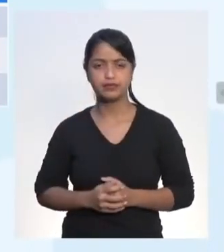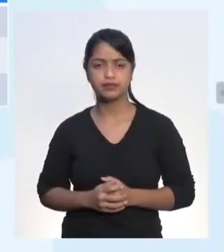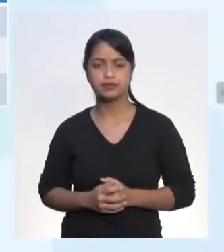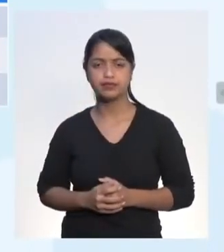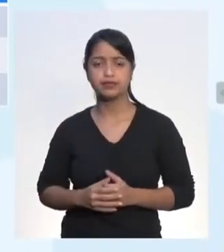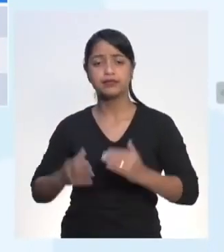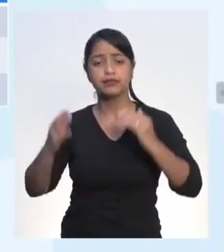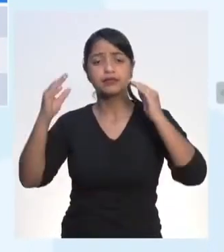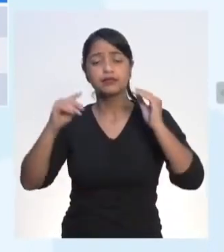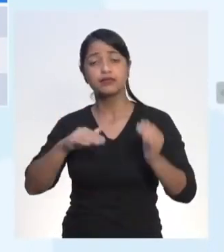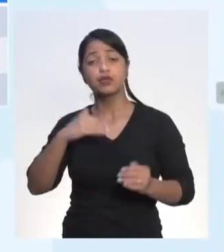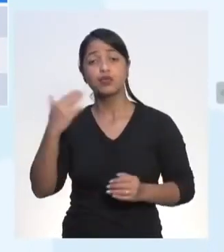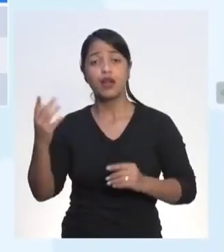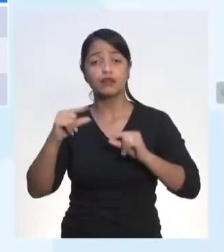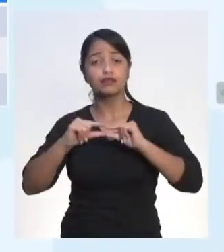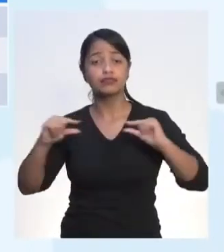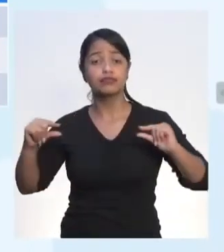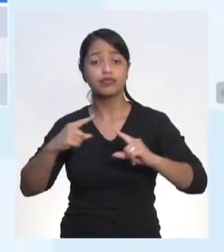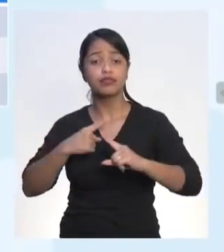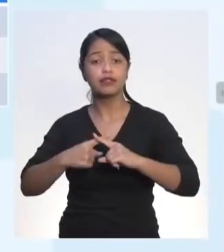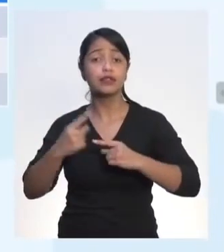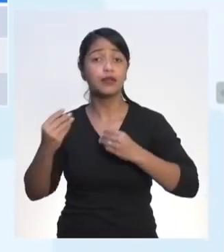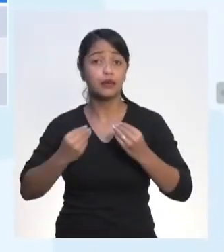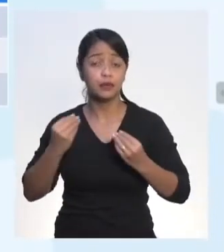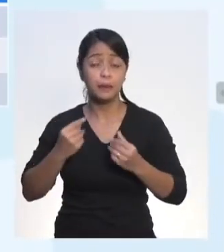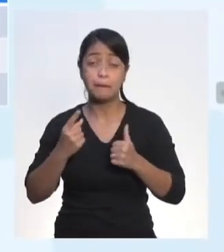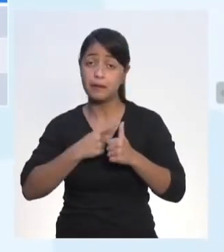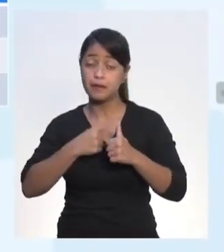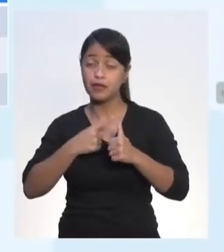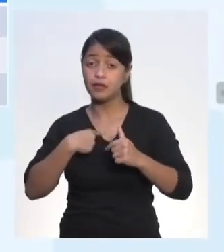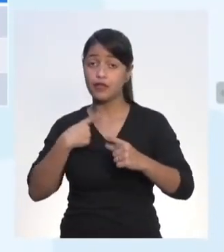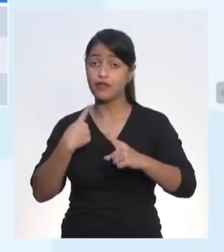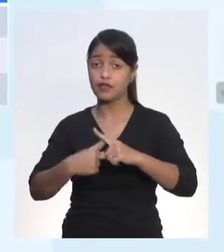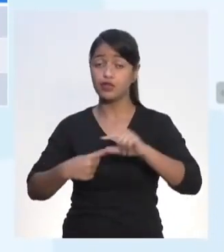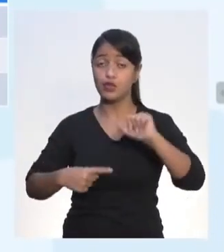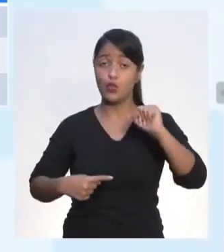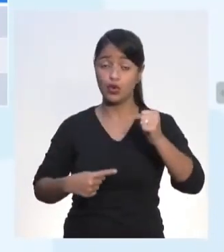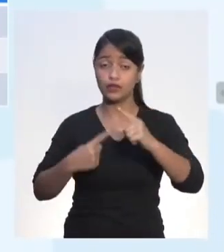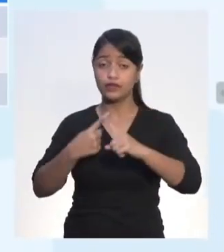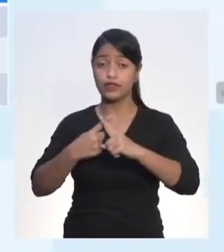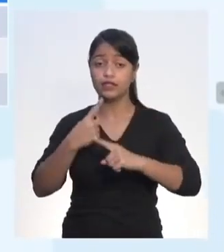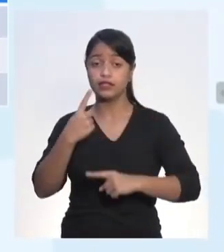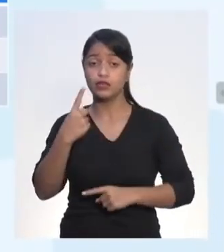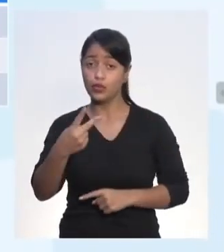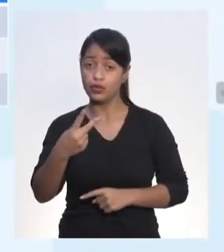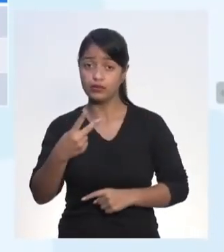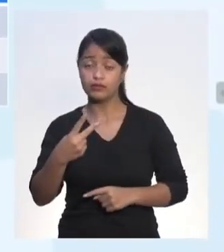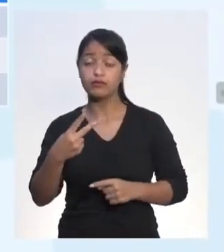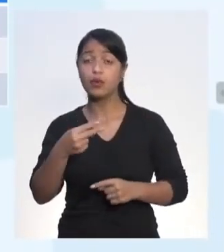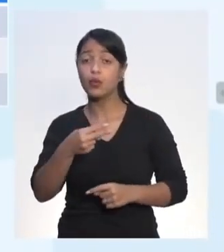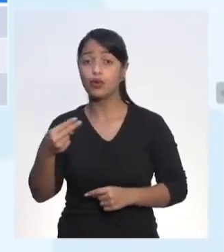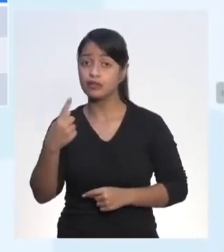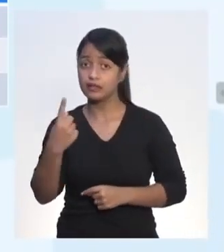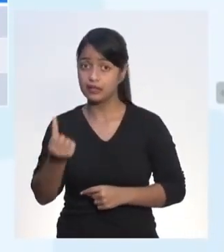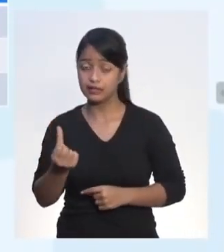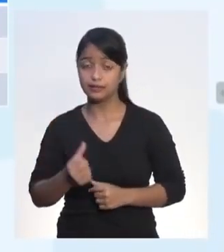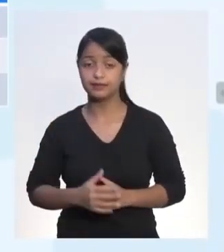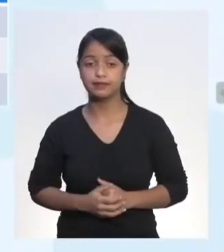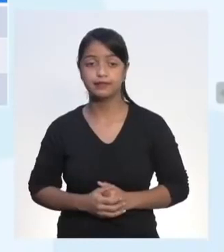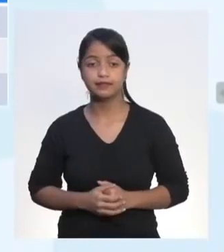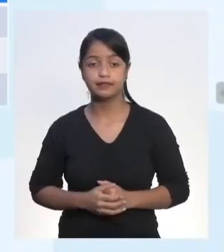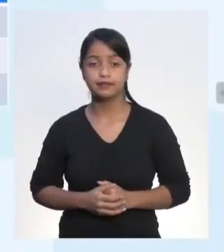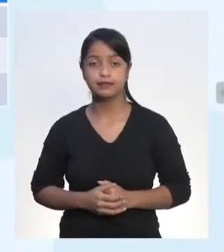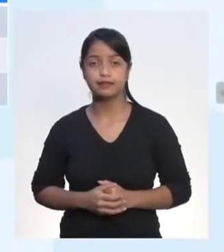multiplico o valor. 8 vezes 2, 16. Beleza? Regra de sinal, né? Ó,